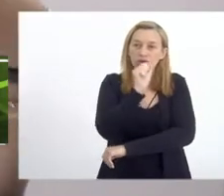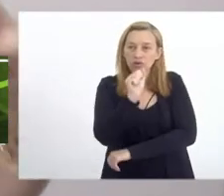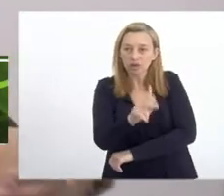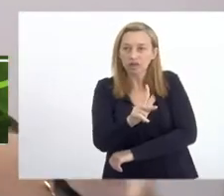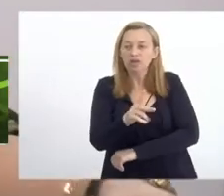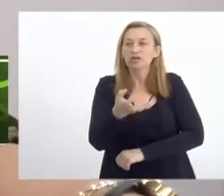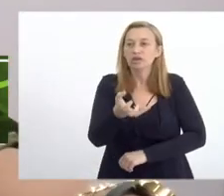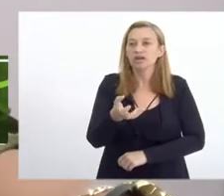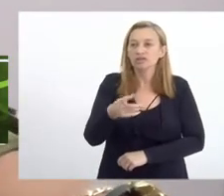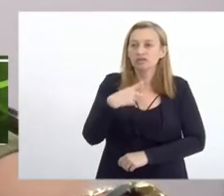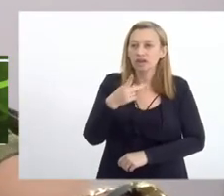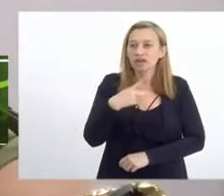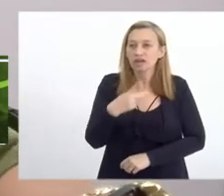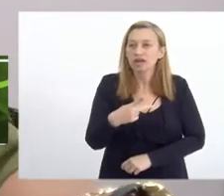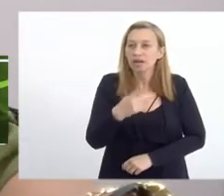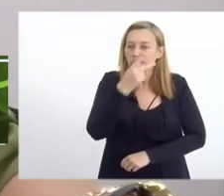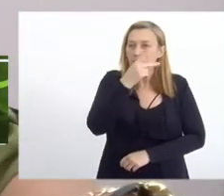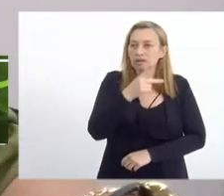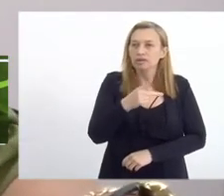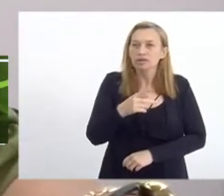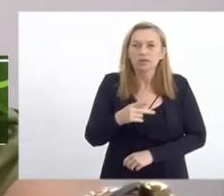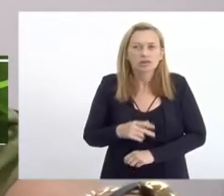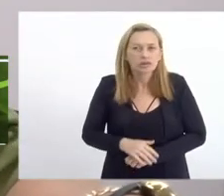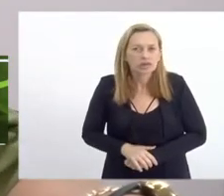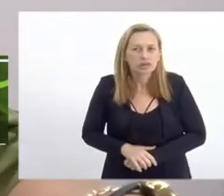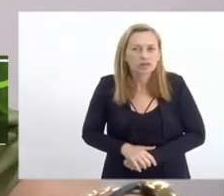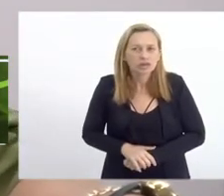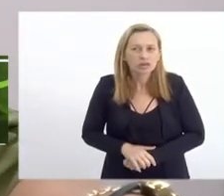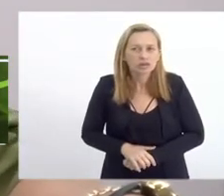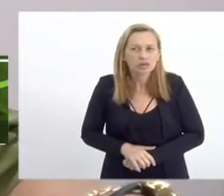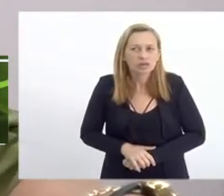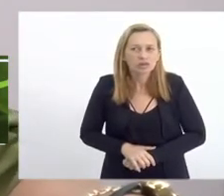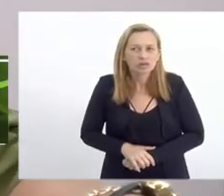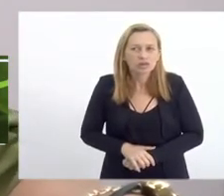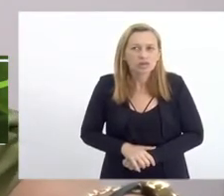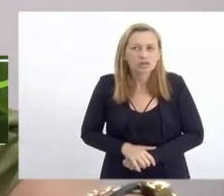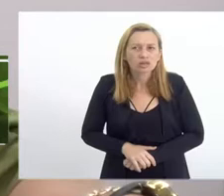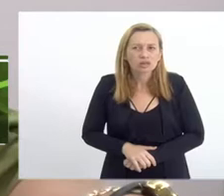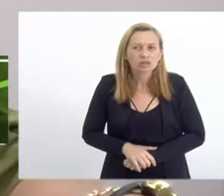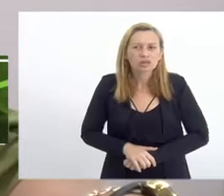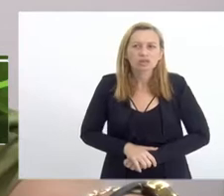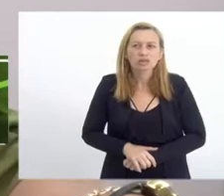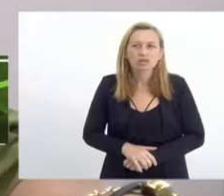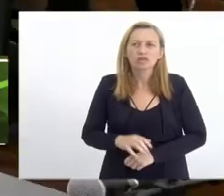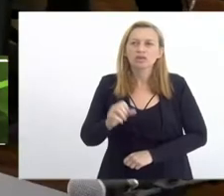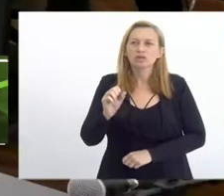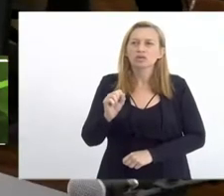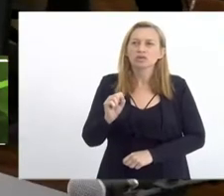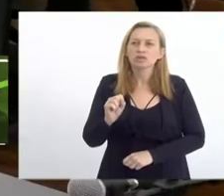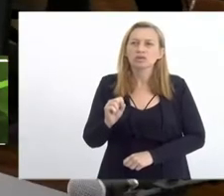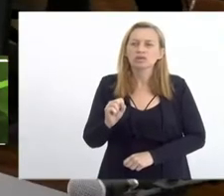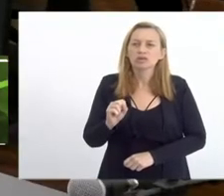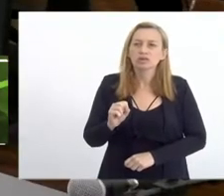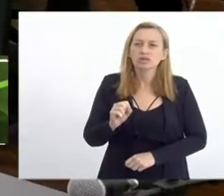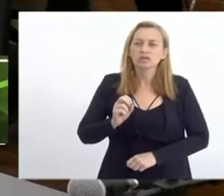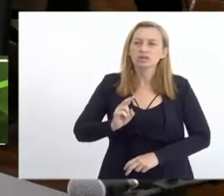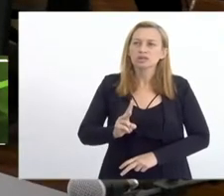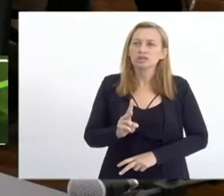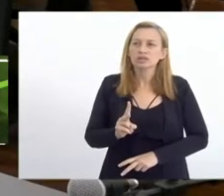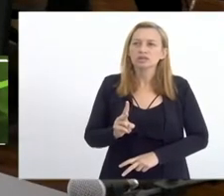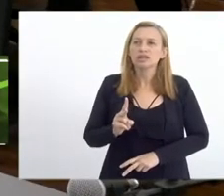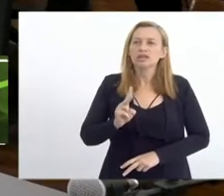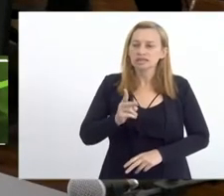se alguém que está assistindo... De presente daremos esse pôr de sol que você está vendo na fotografia aqui atrás de... Está sempre disponível